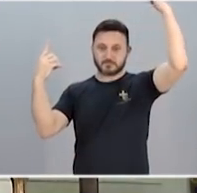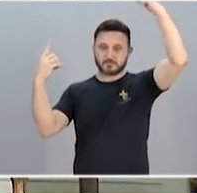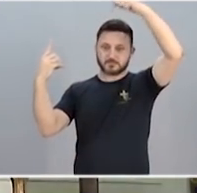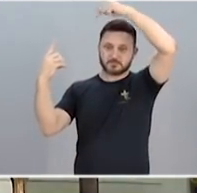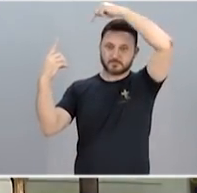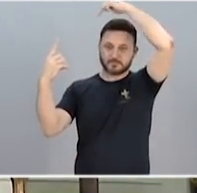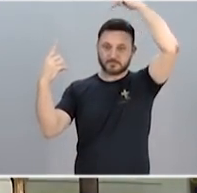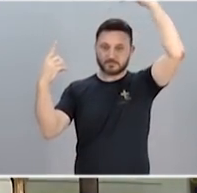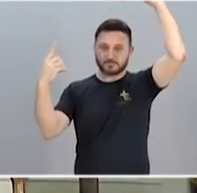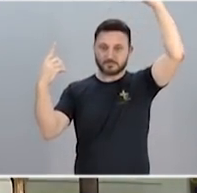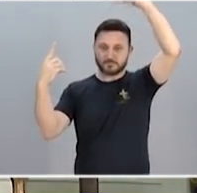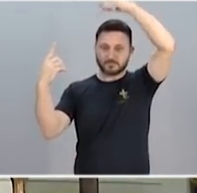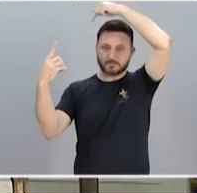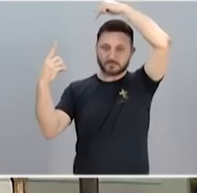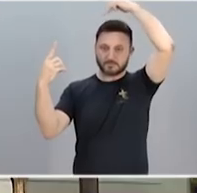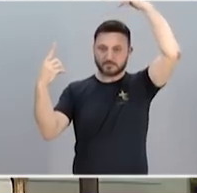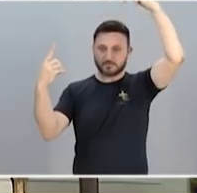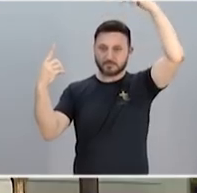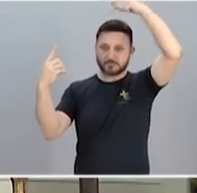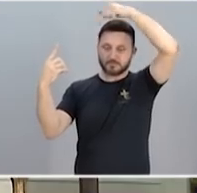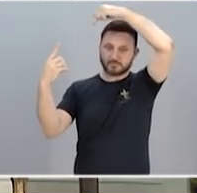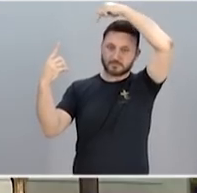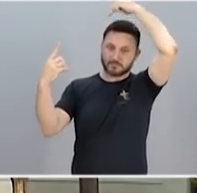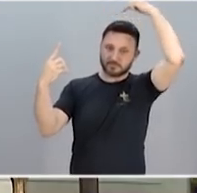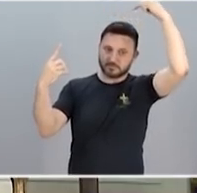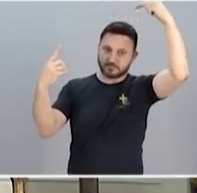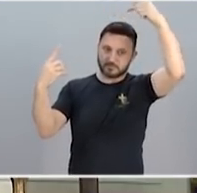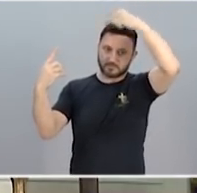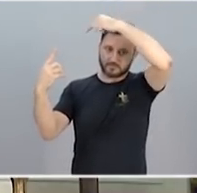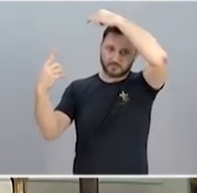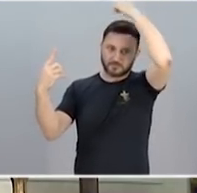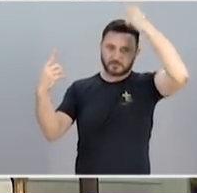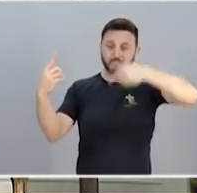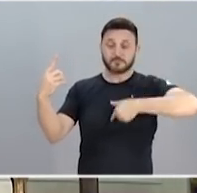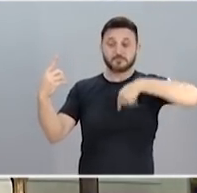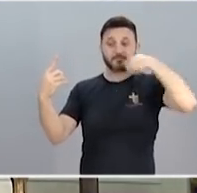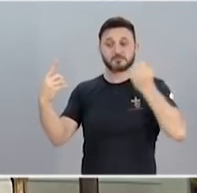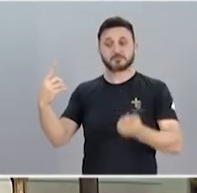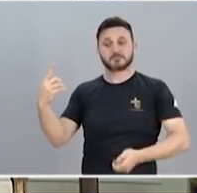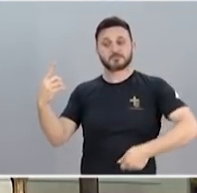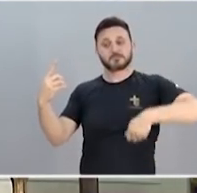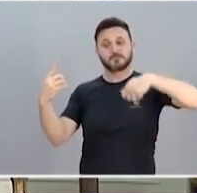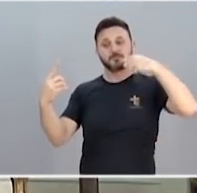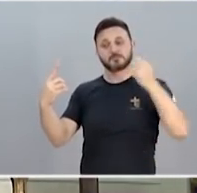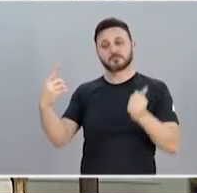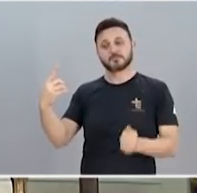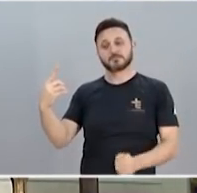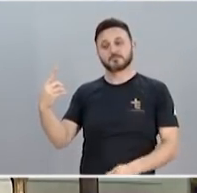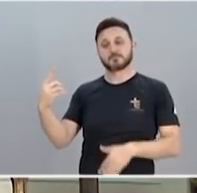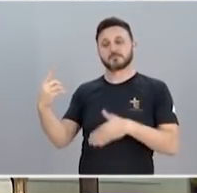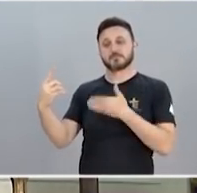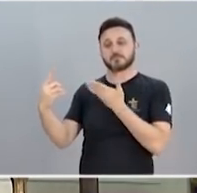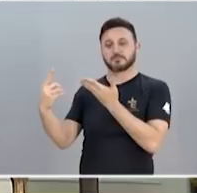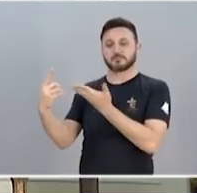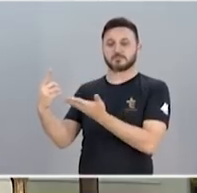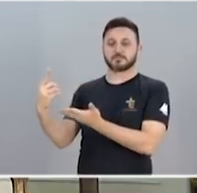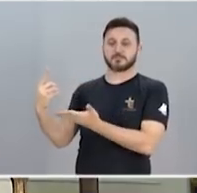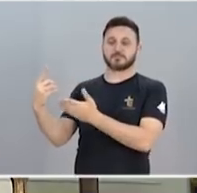Trindade Santa, eu preciso de ti.